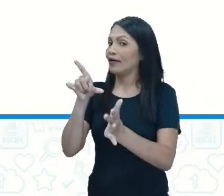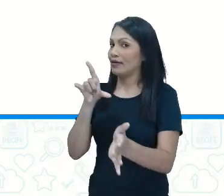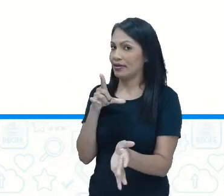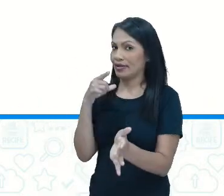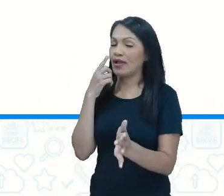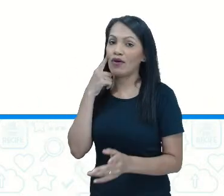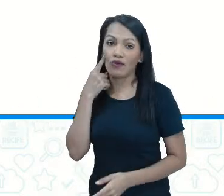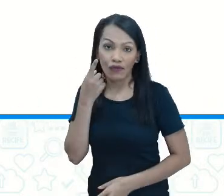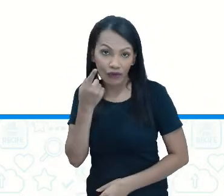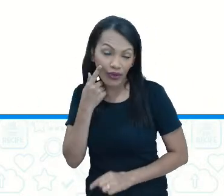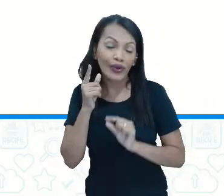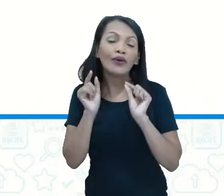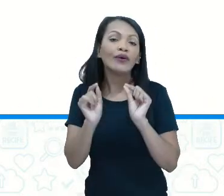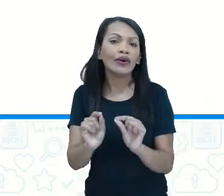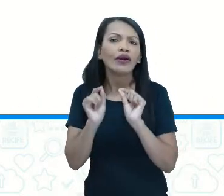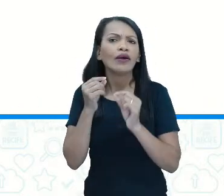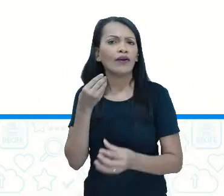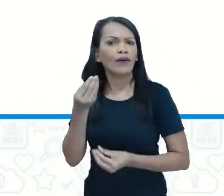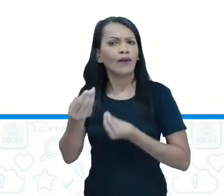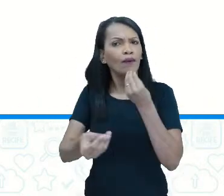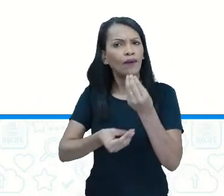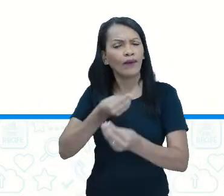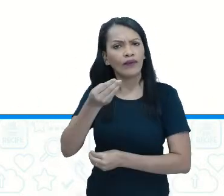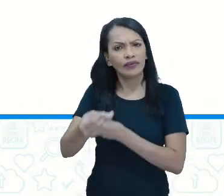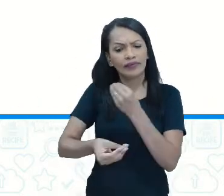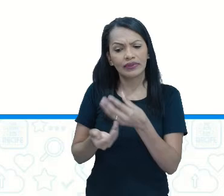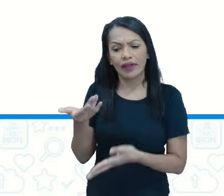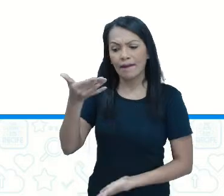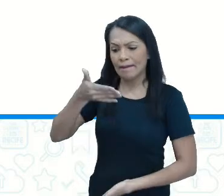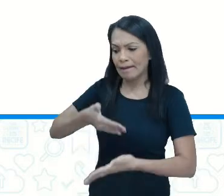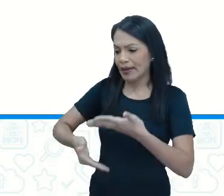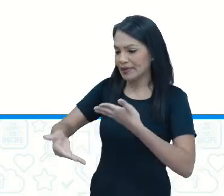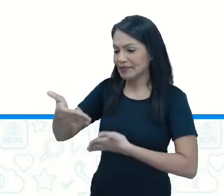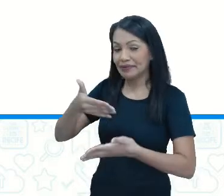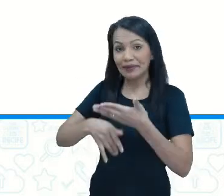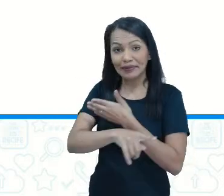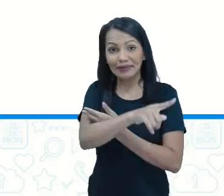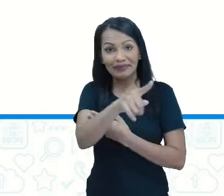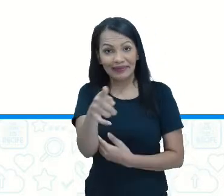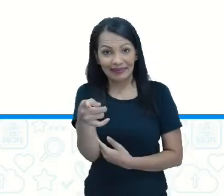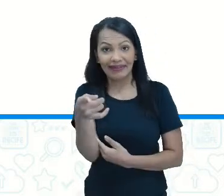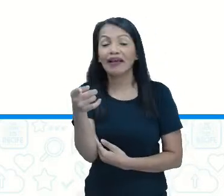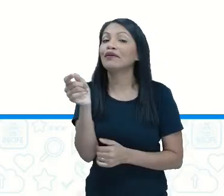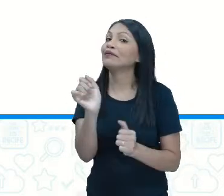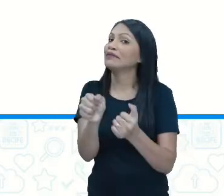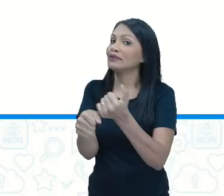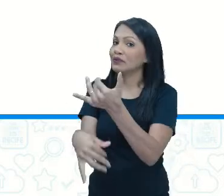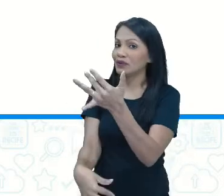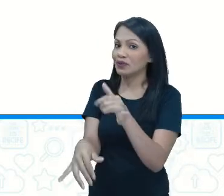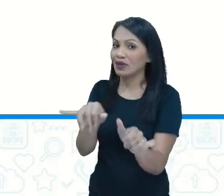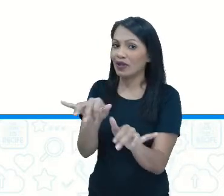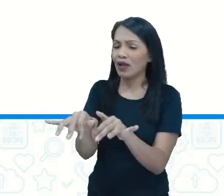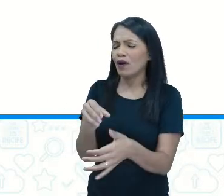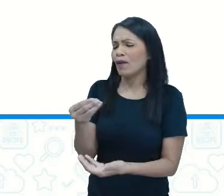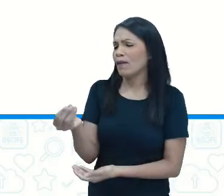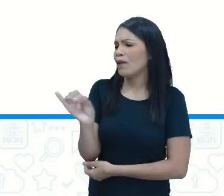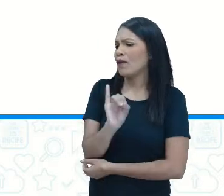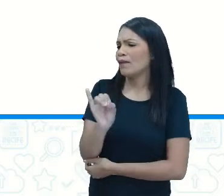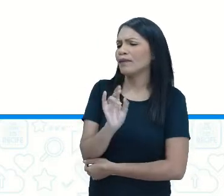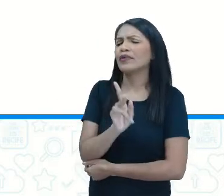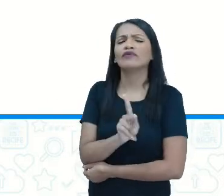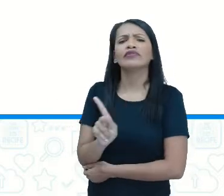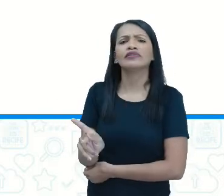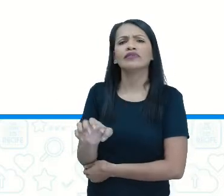vou verificar como é que está essa participação de vocês aí no chat. E aí, professora Eli, como é